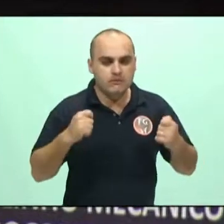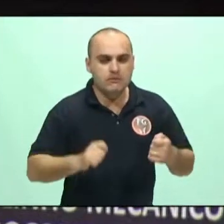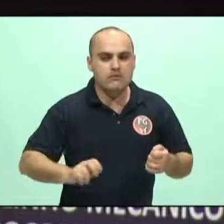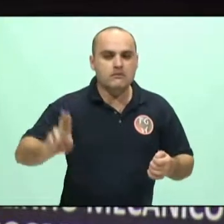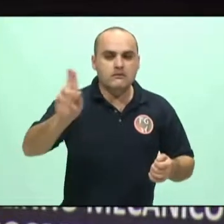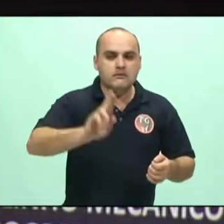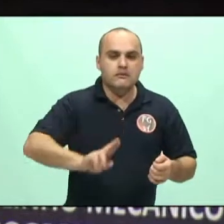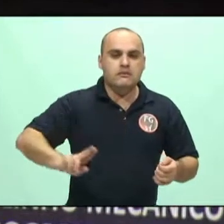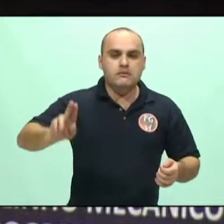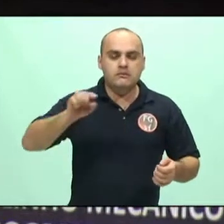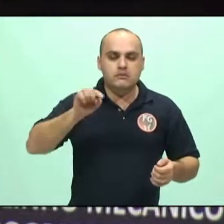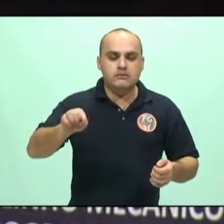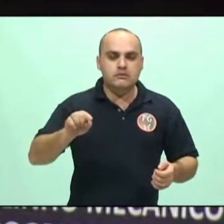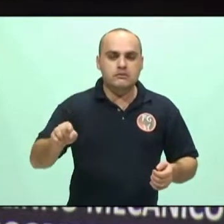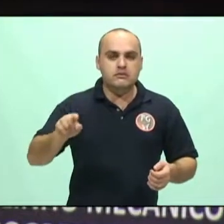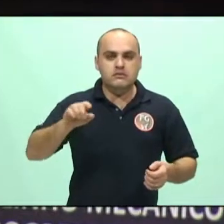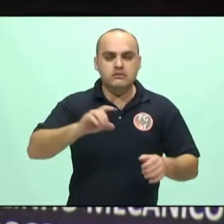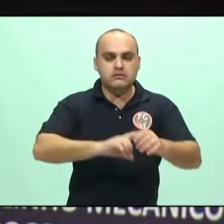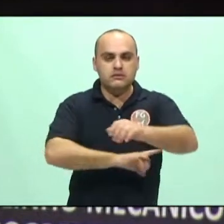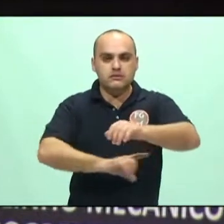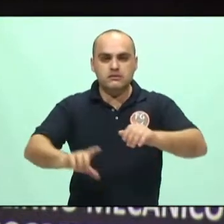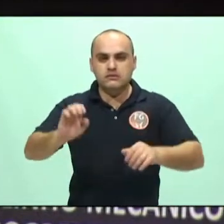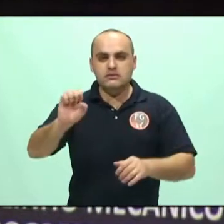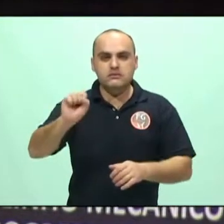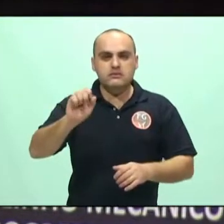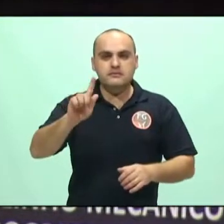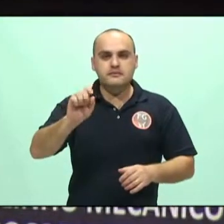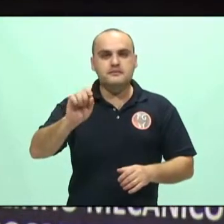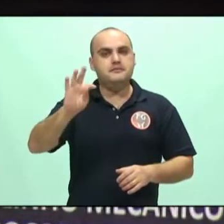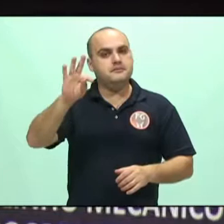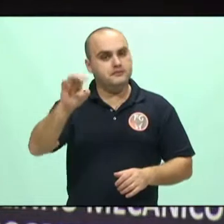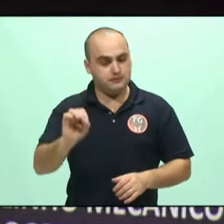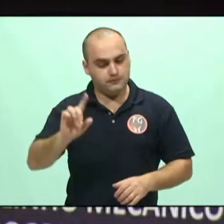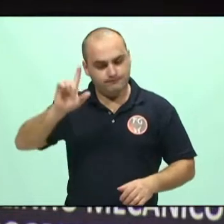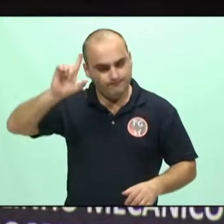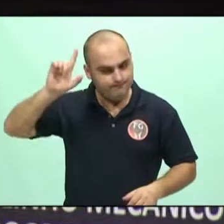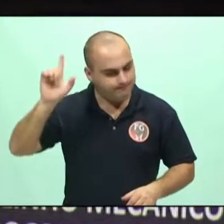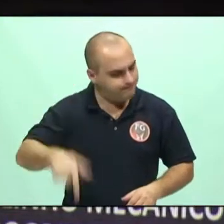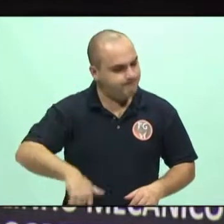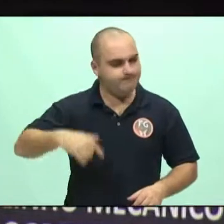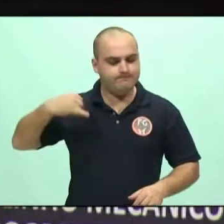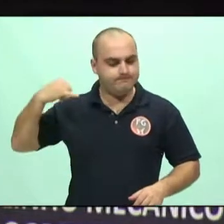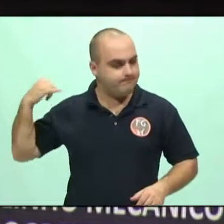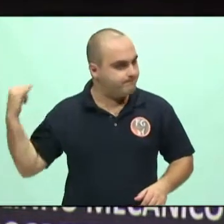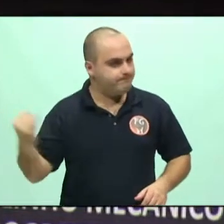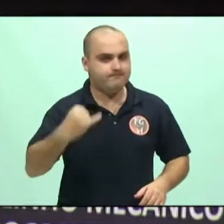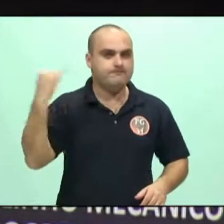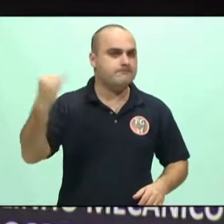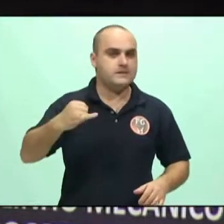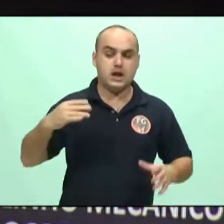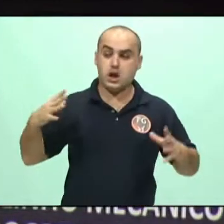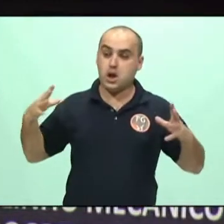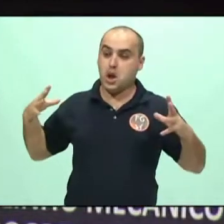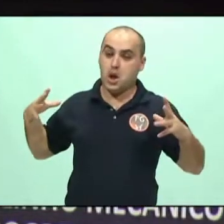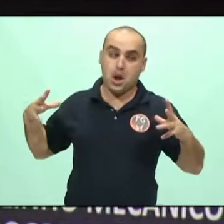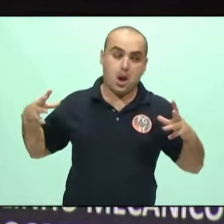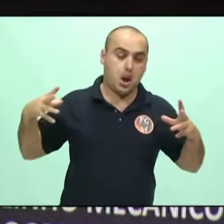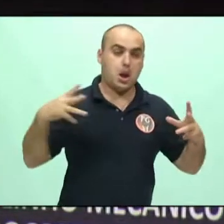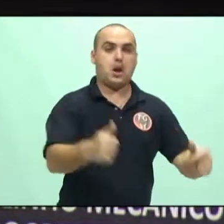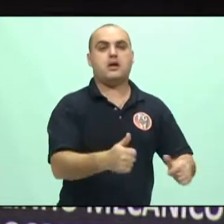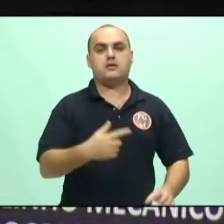essa implantação do sistema de esgoto que é imprescindível para todas as cidades